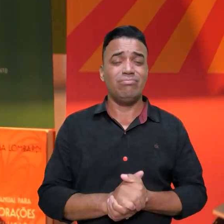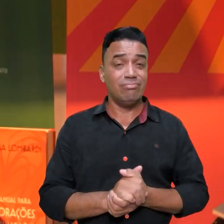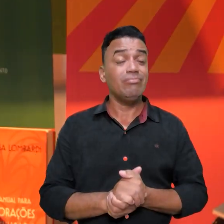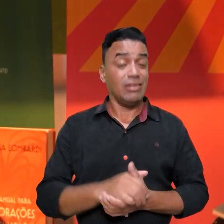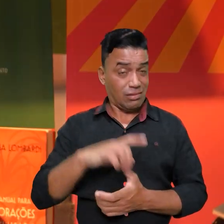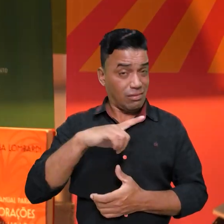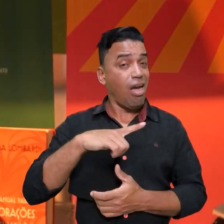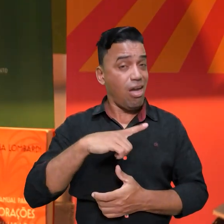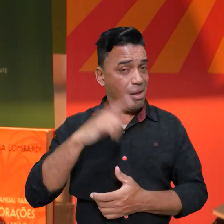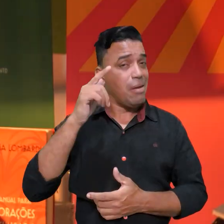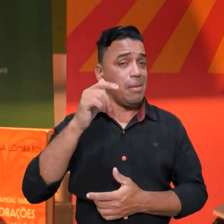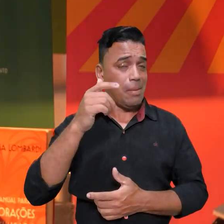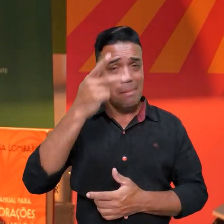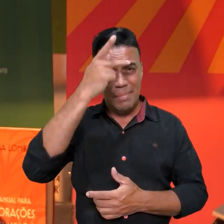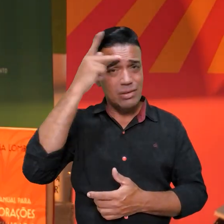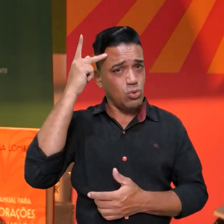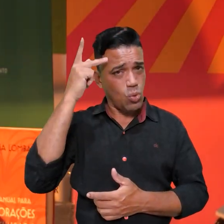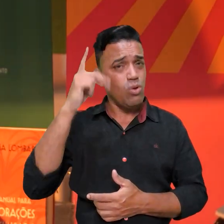pessoa existe.